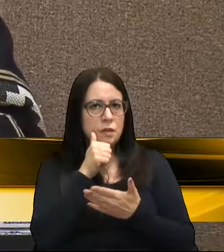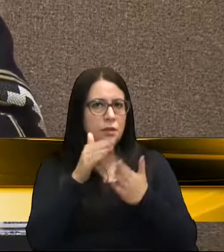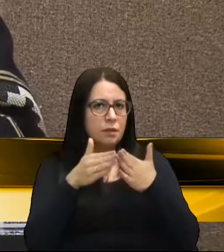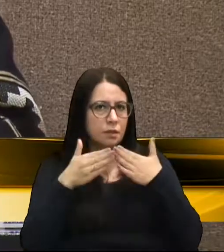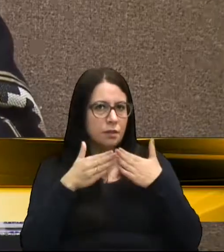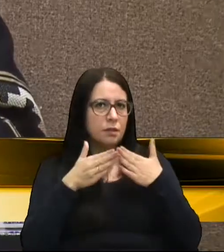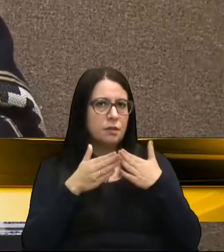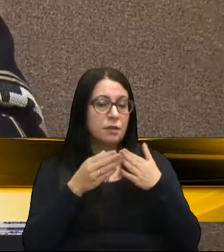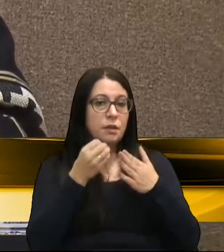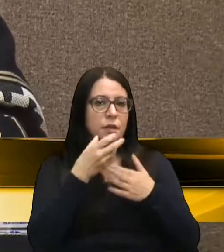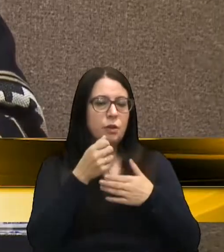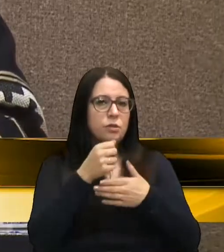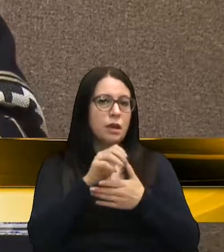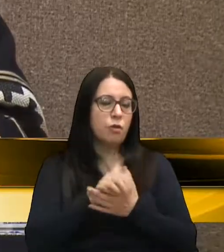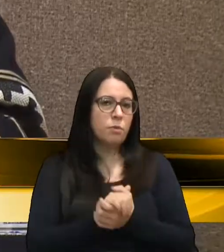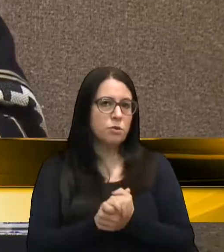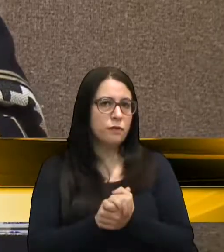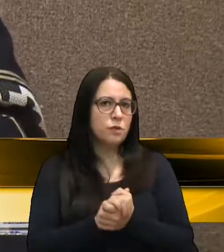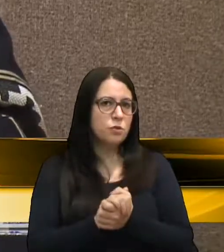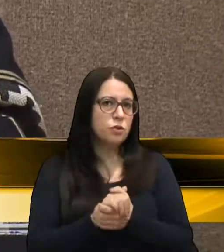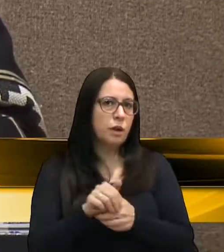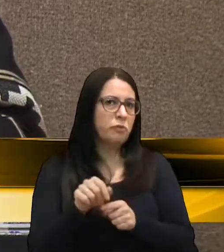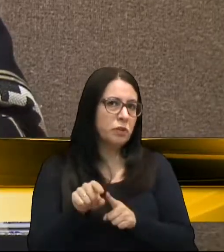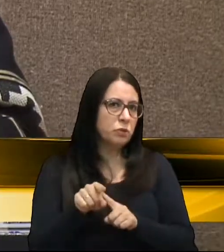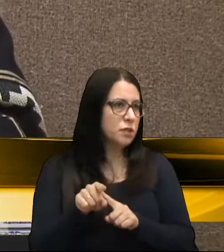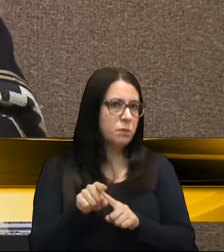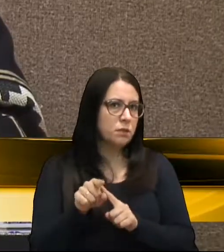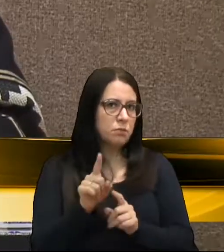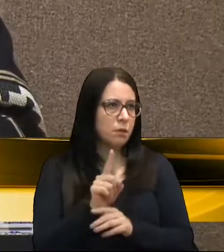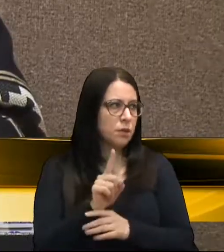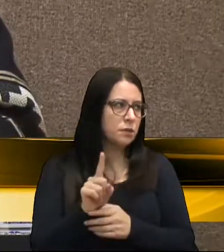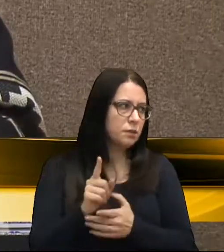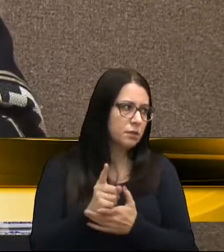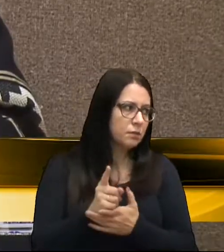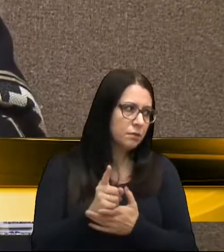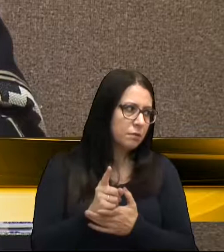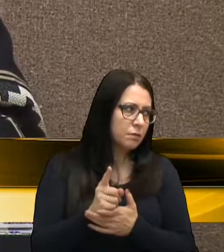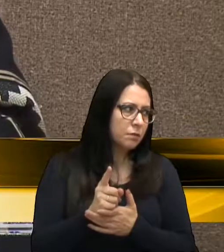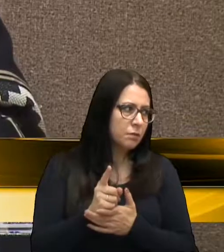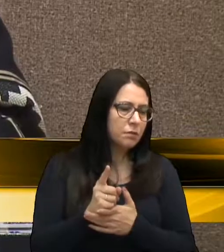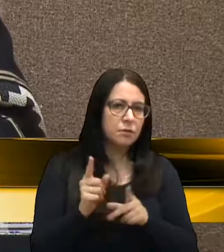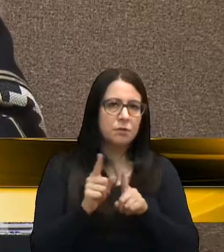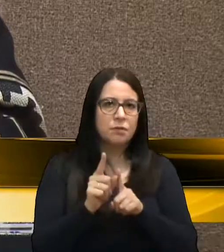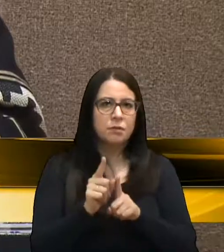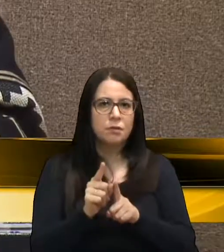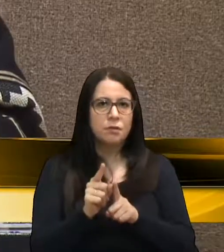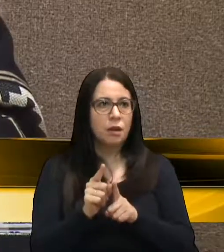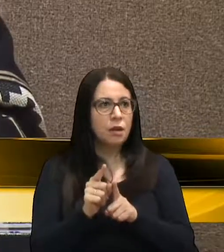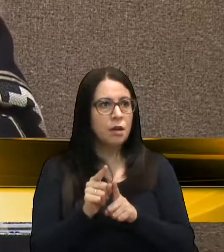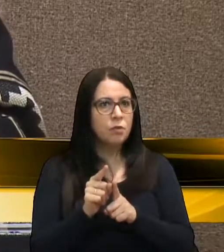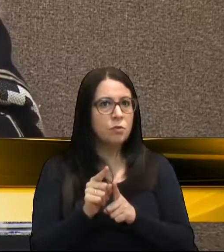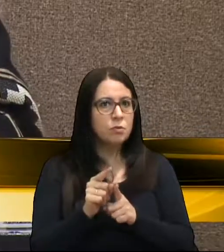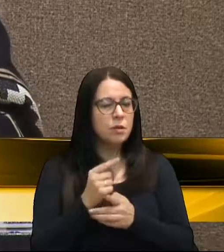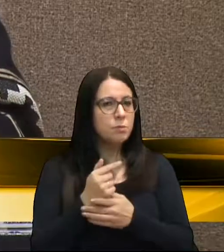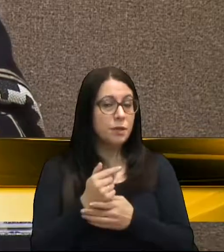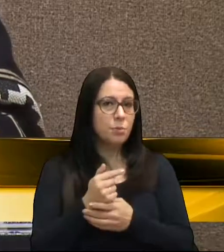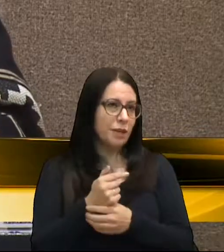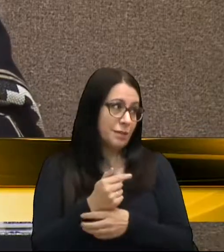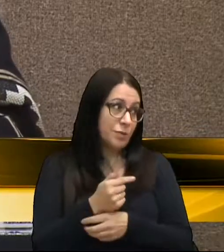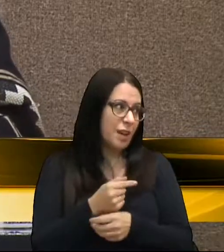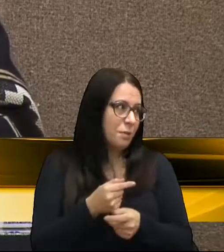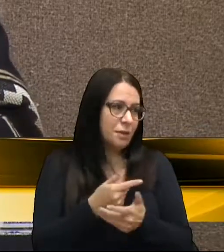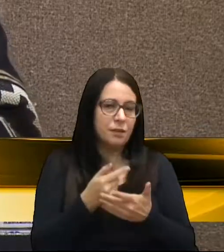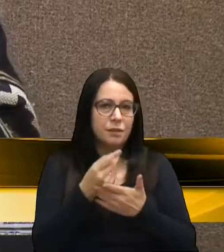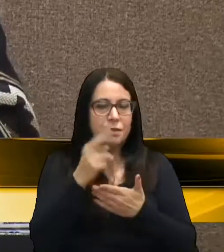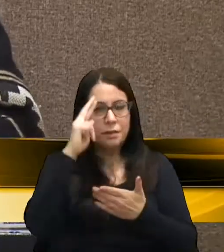mas foi muito bem exarado, isso a gente tem que dizer. Só que, infelizmente, às vezes, nós temos que nos colocar nesse sentido para que o